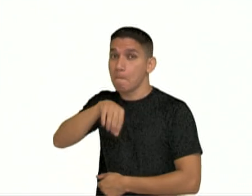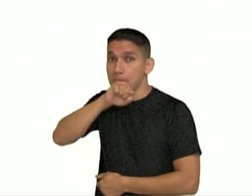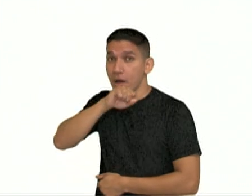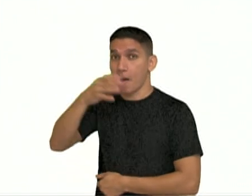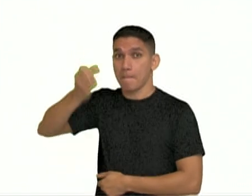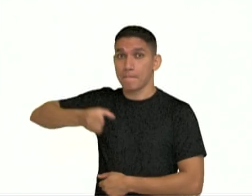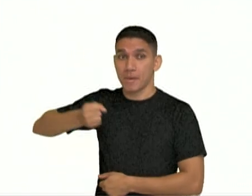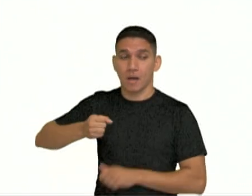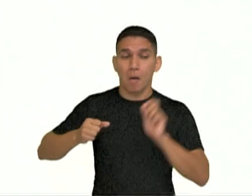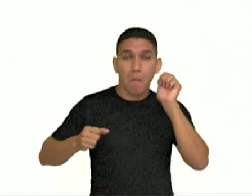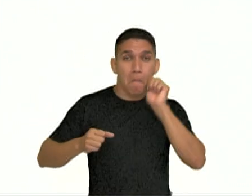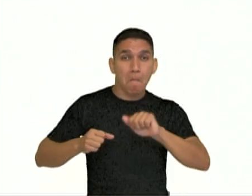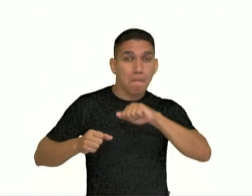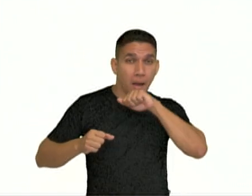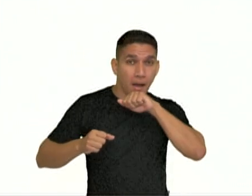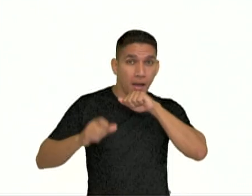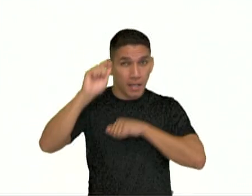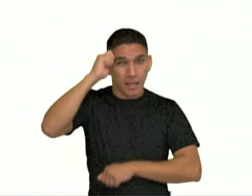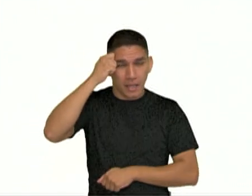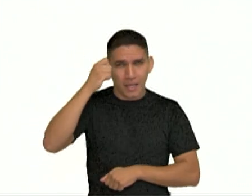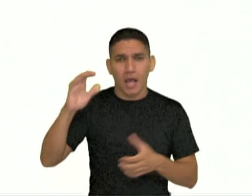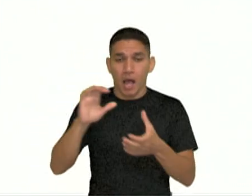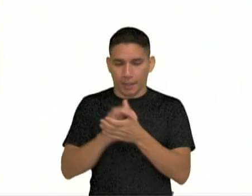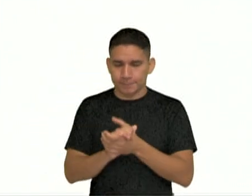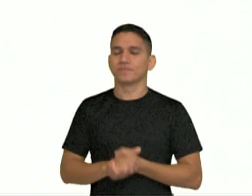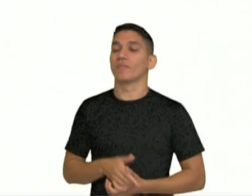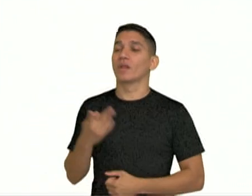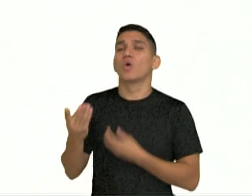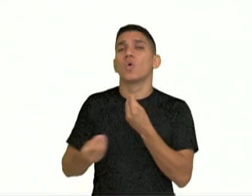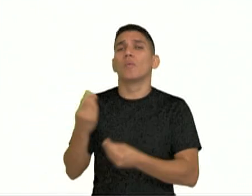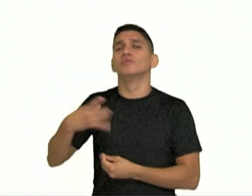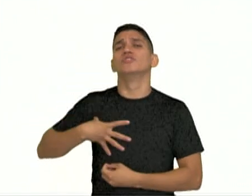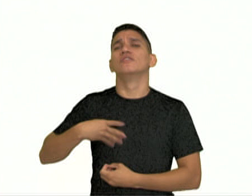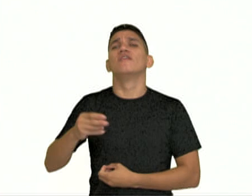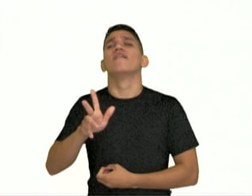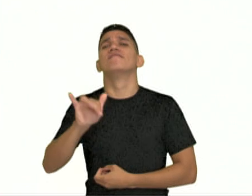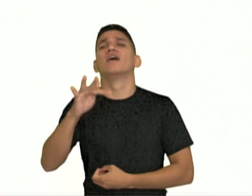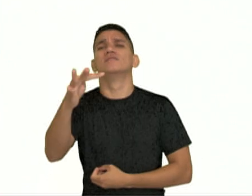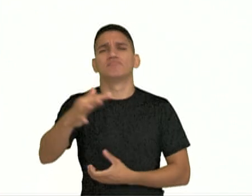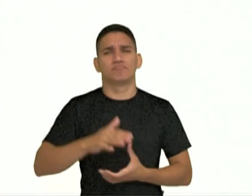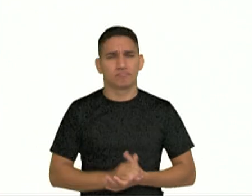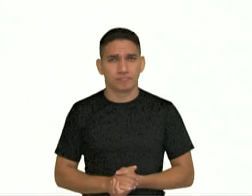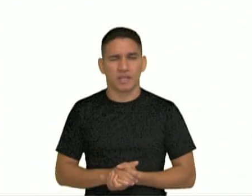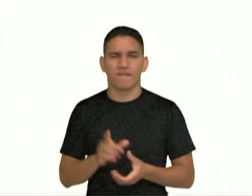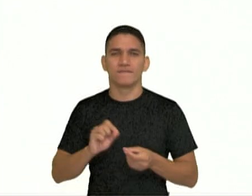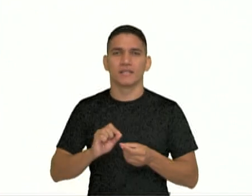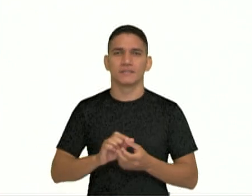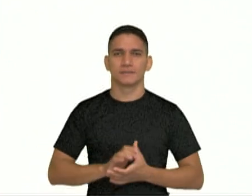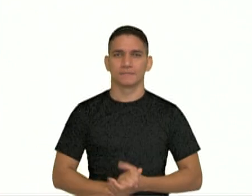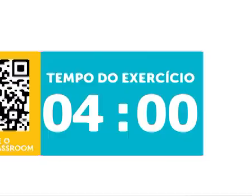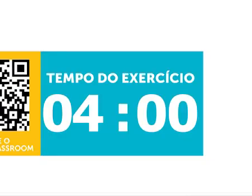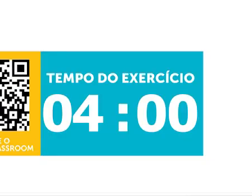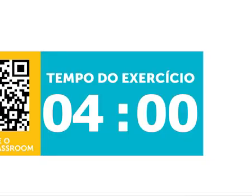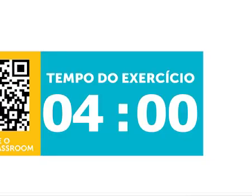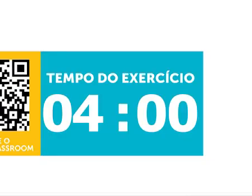com um homem branco. Quanto à cor de pele, como poderão ser seus filhos? Faça o cruzamento e me diga a resposta.